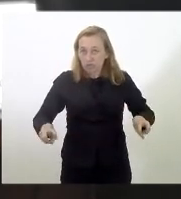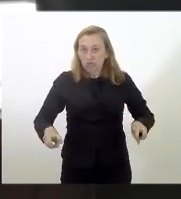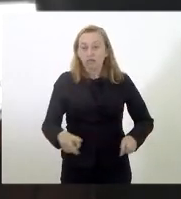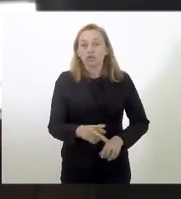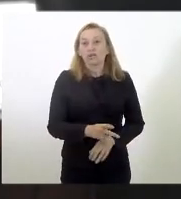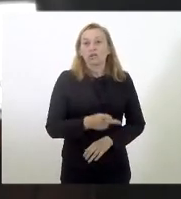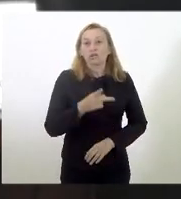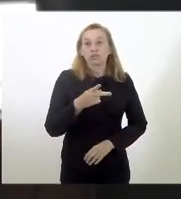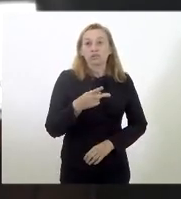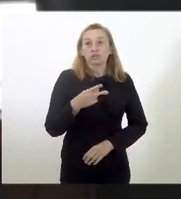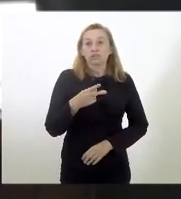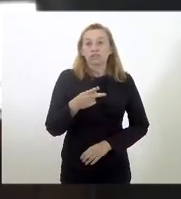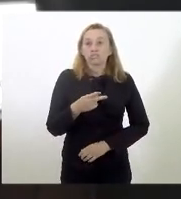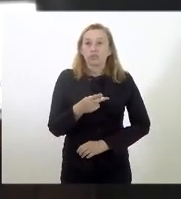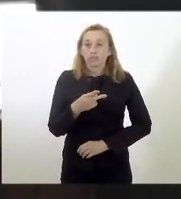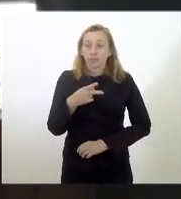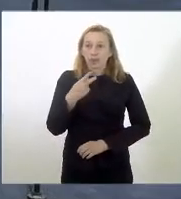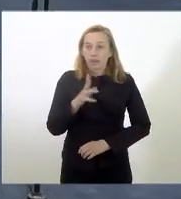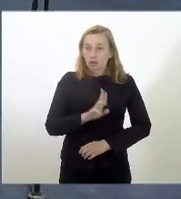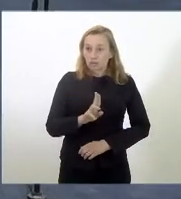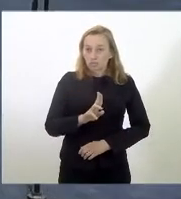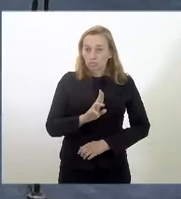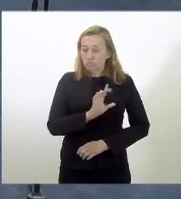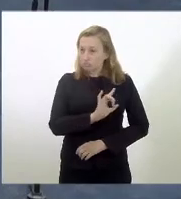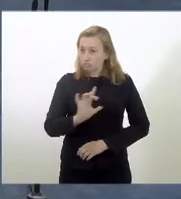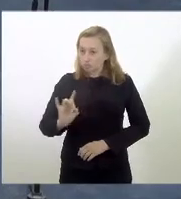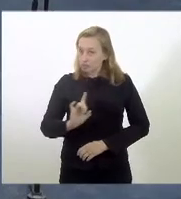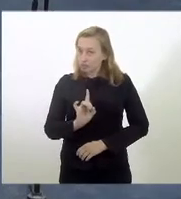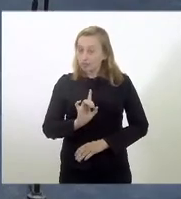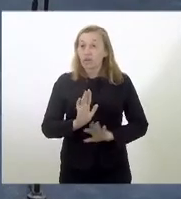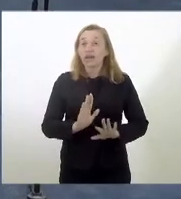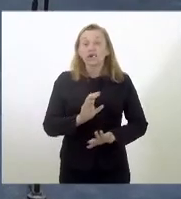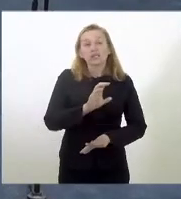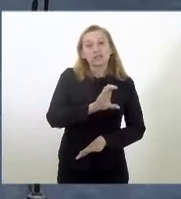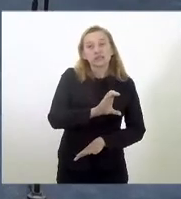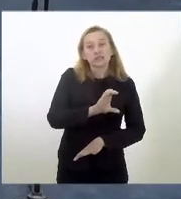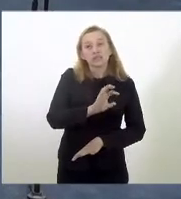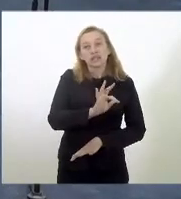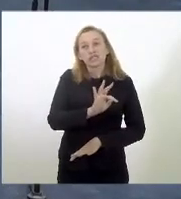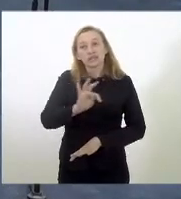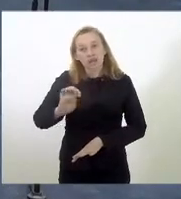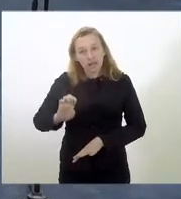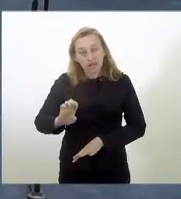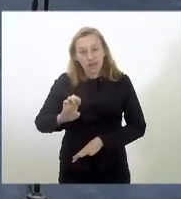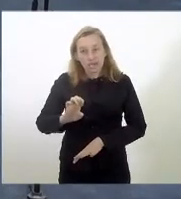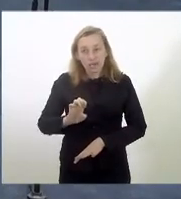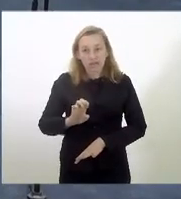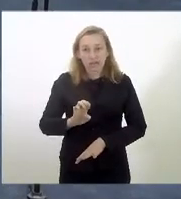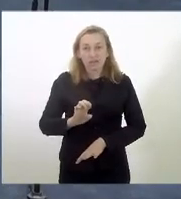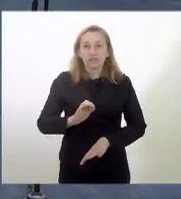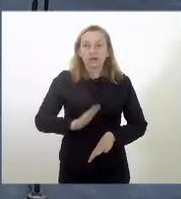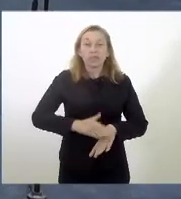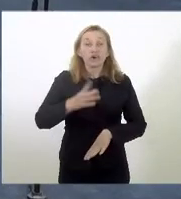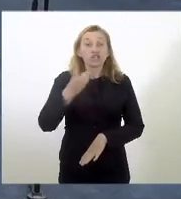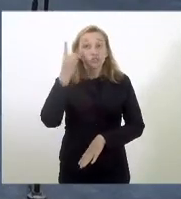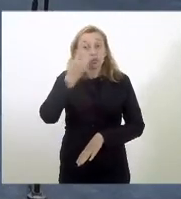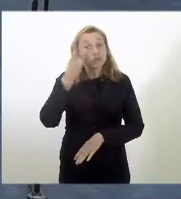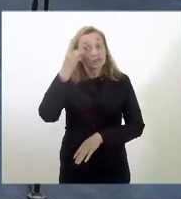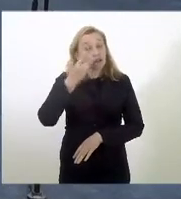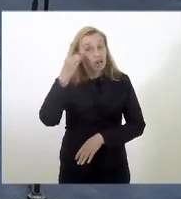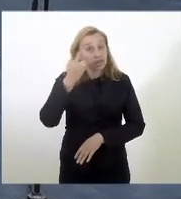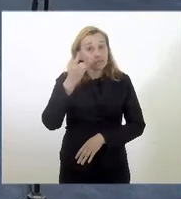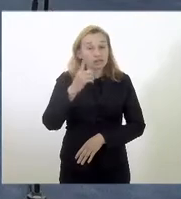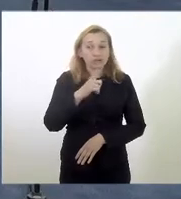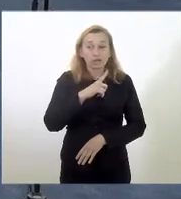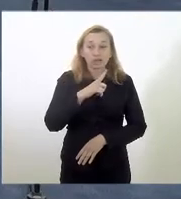de nominar cada um. O TCE, deputado André Siciliano, encontra-se, demais deputados, encontra-se